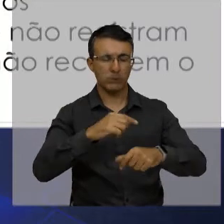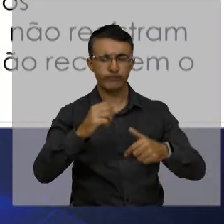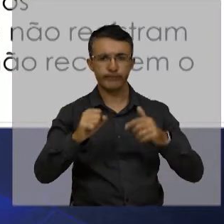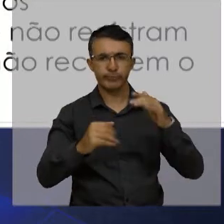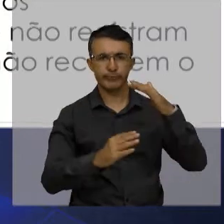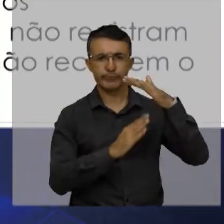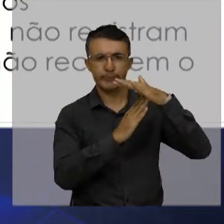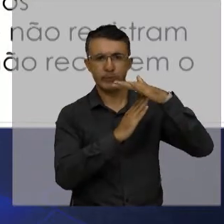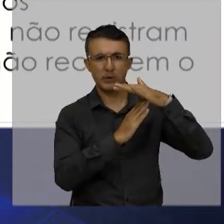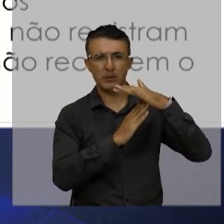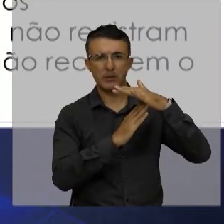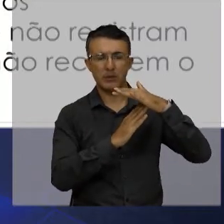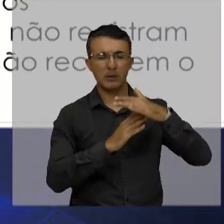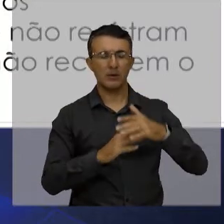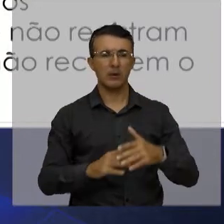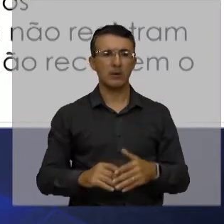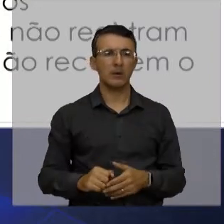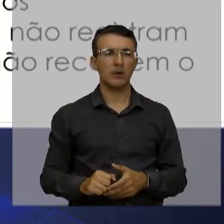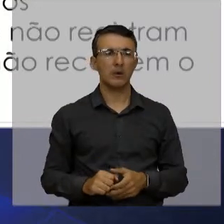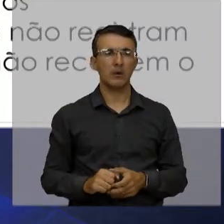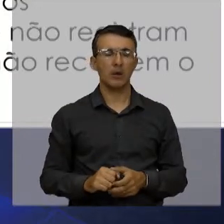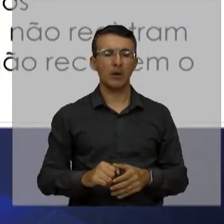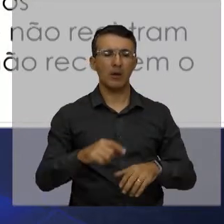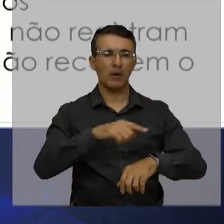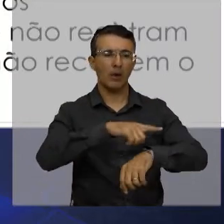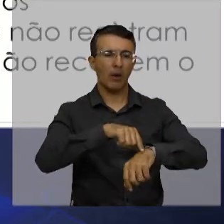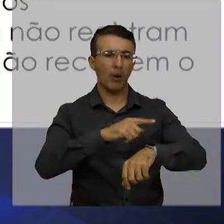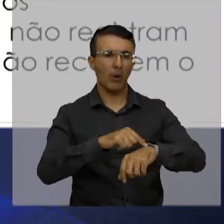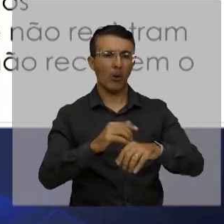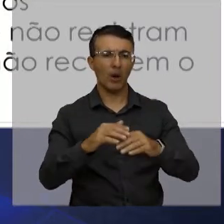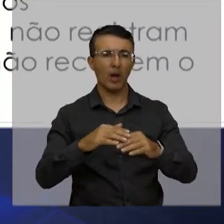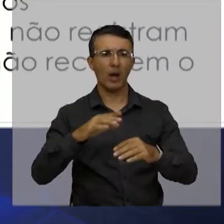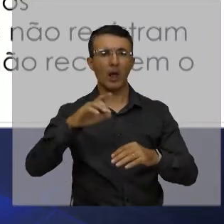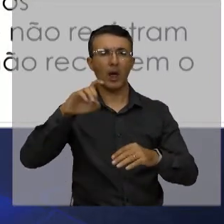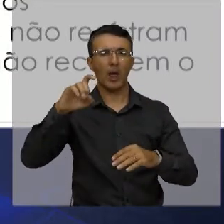demais direitos. A PEC virou uma emenda